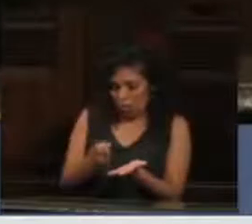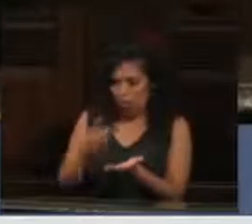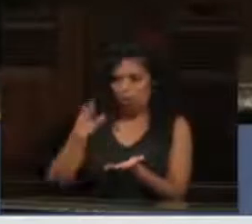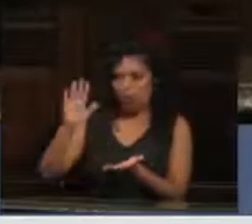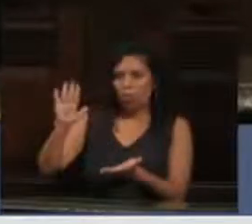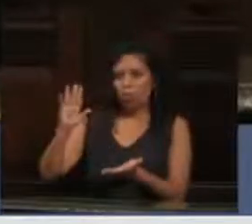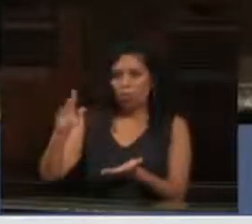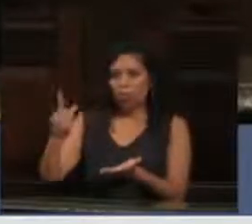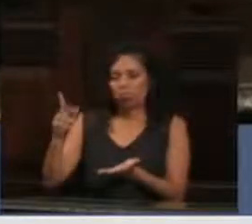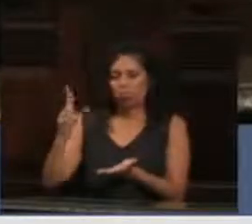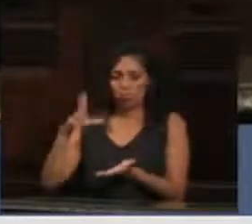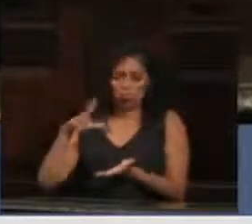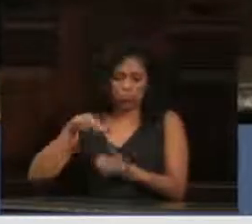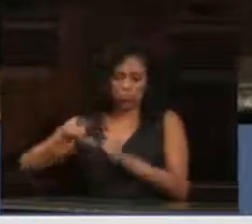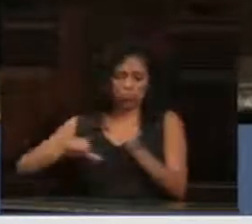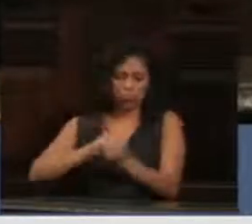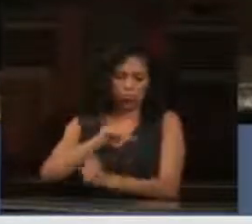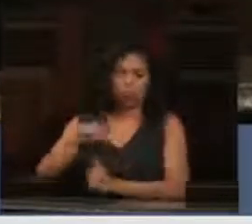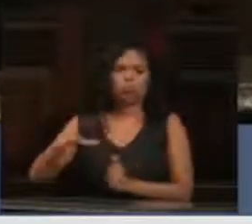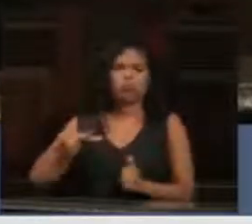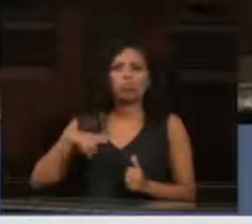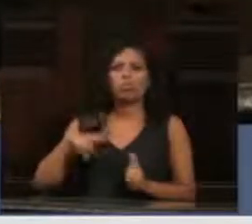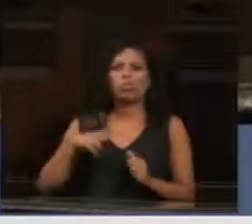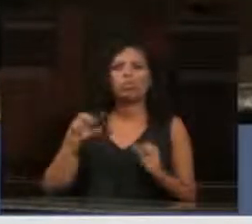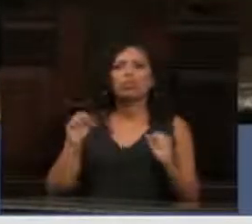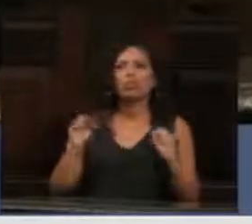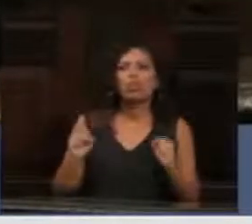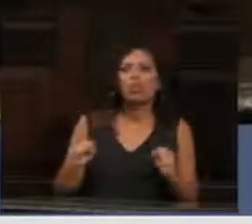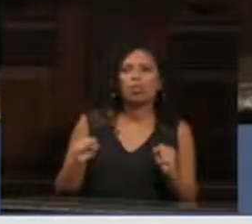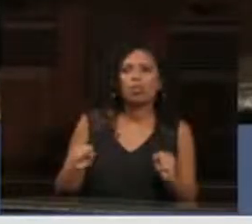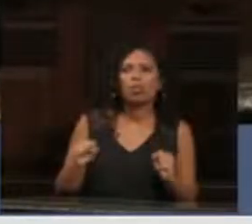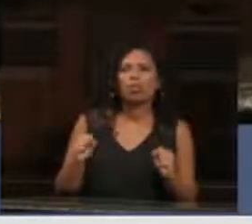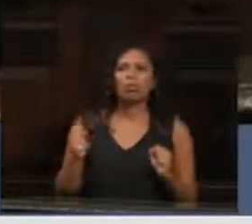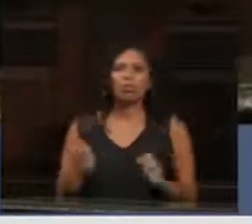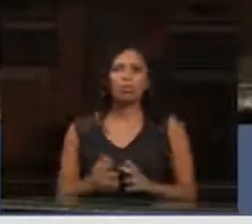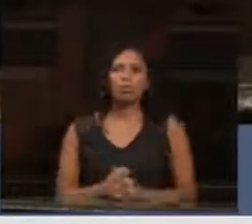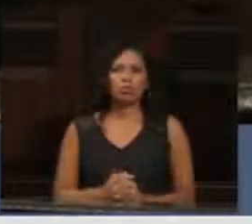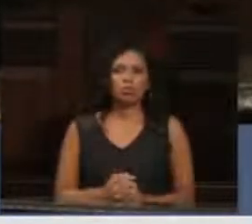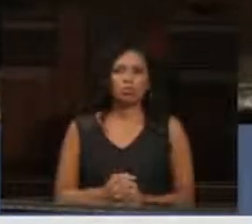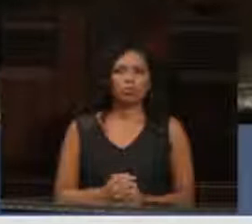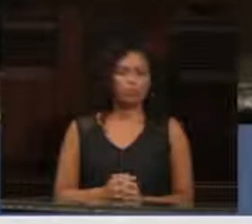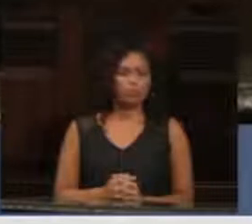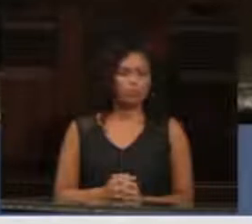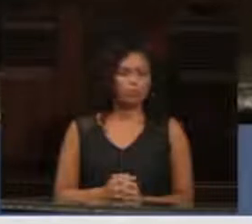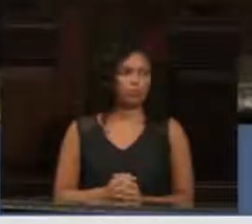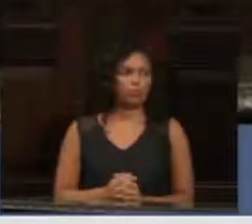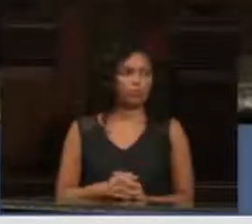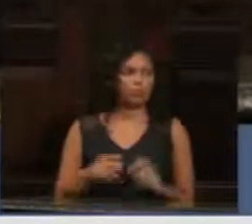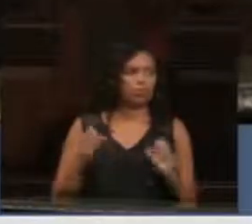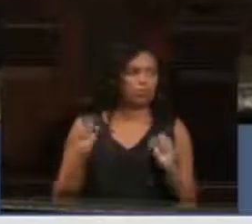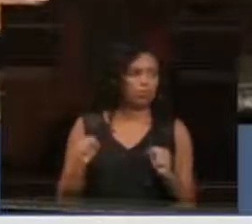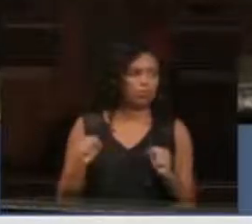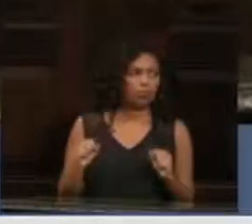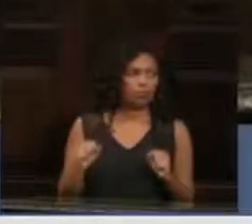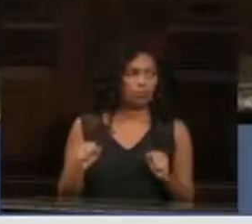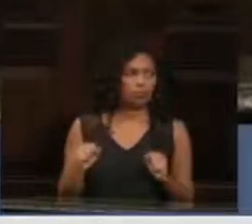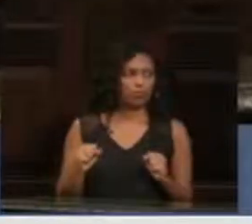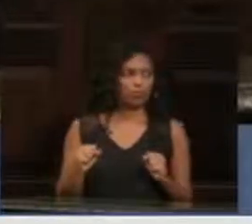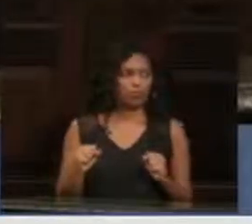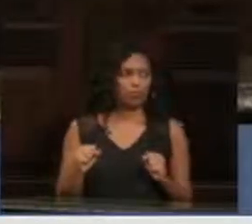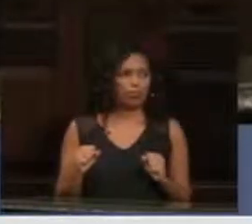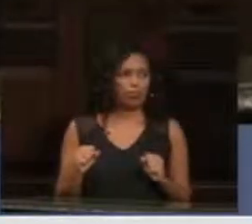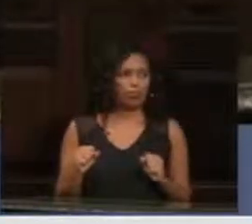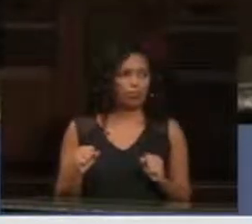captação e tratamento de água, mas privatizando-se o processo de distribuição. Poderia não haver propriamente